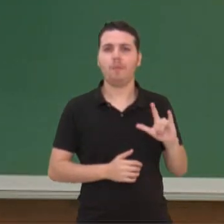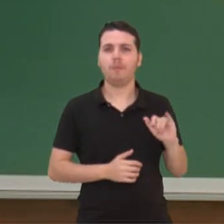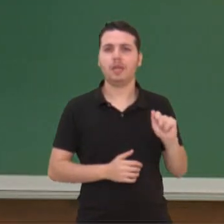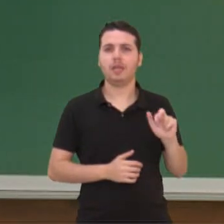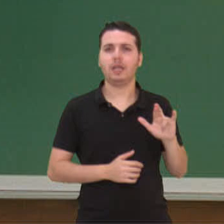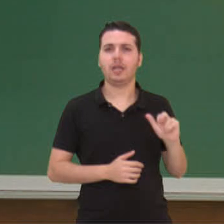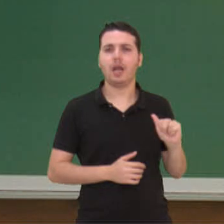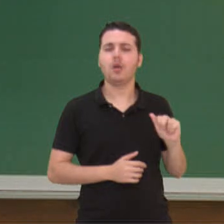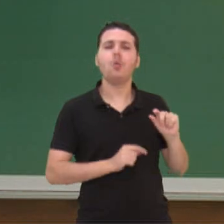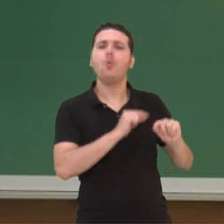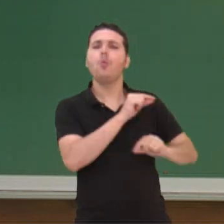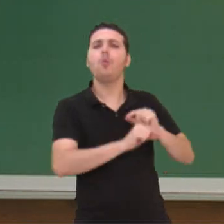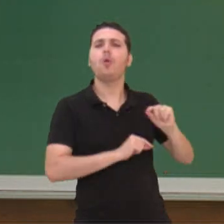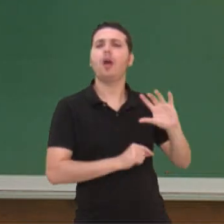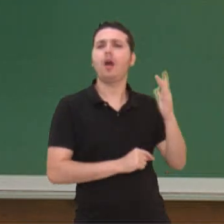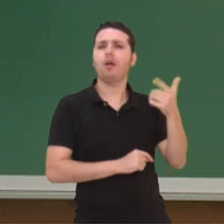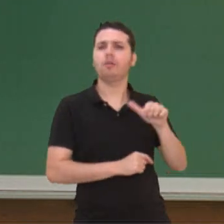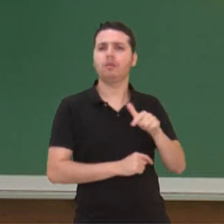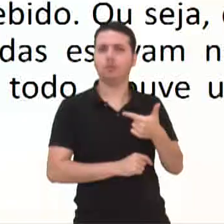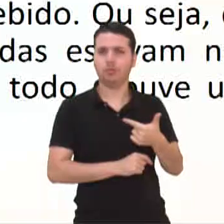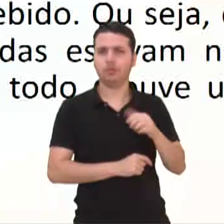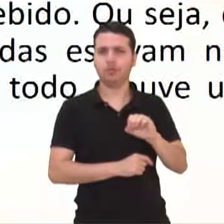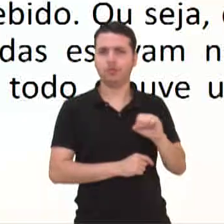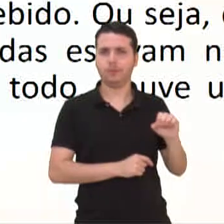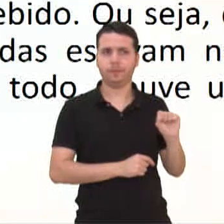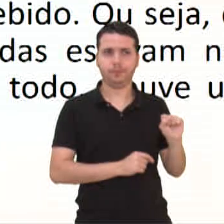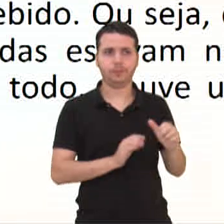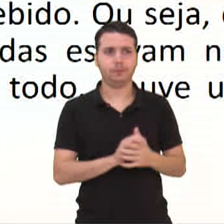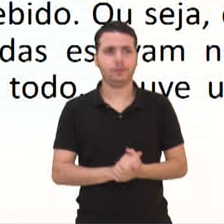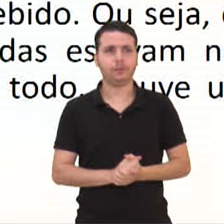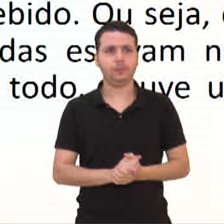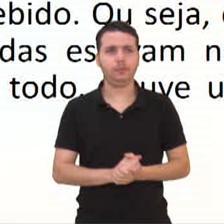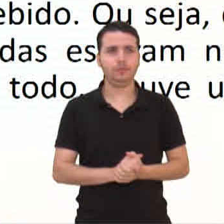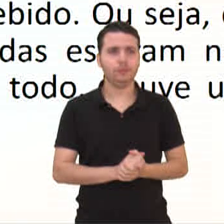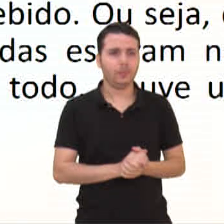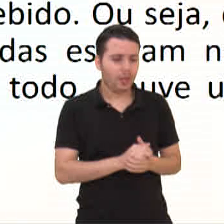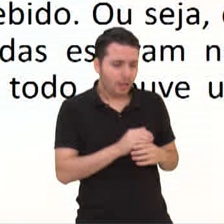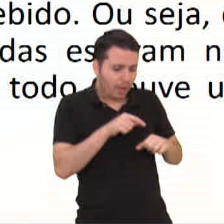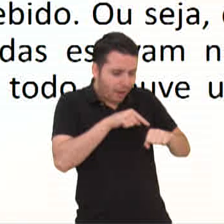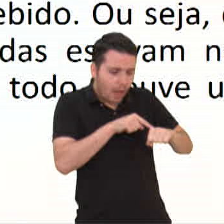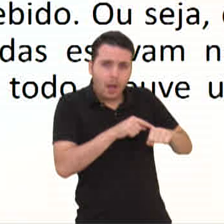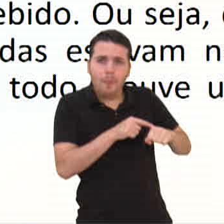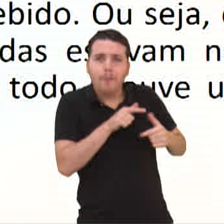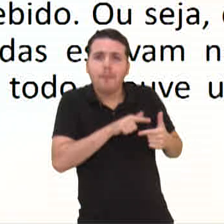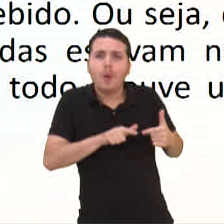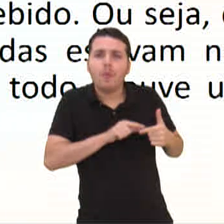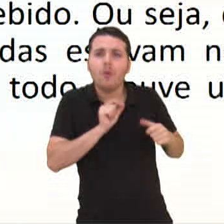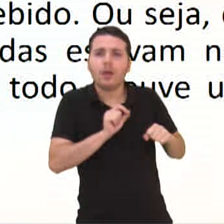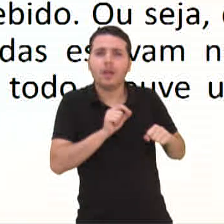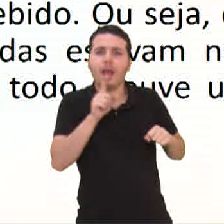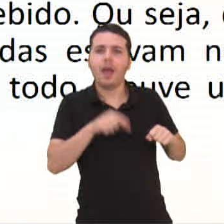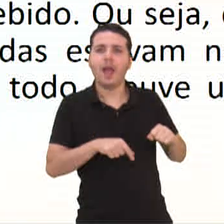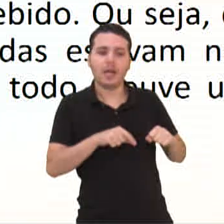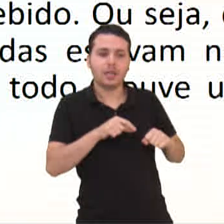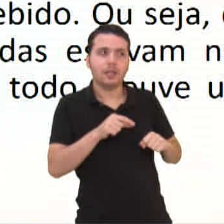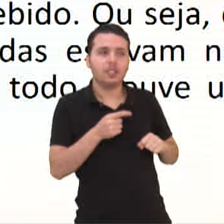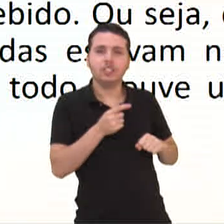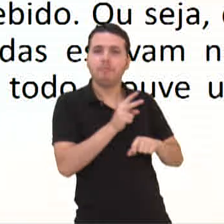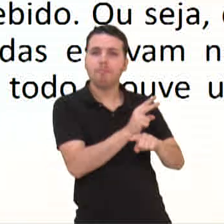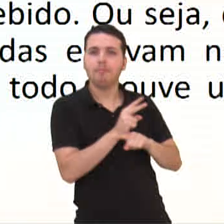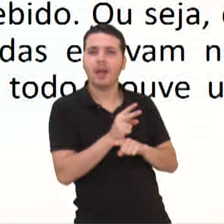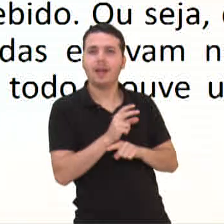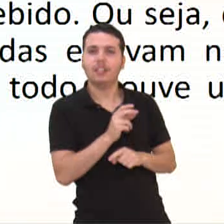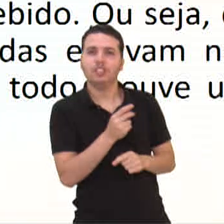essa crise de 2008? Então, essa crise teve como raiz do problema o crédito fácil e investimento